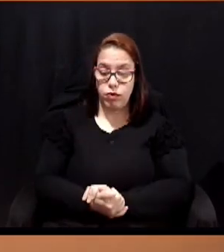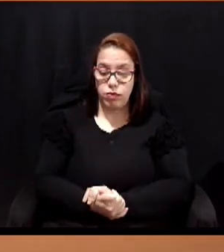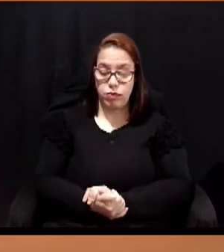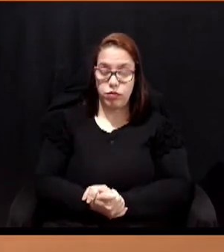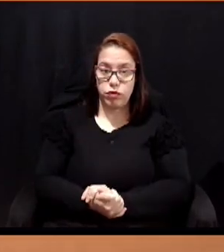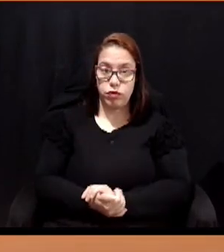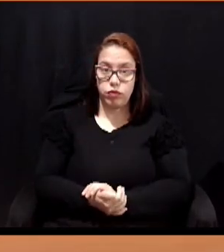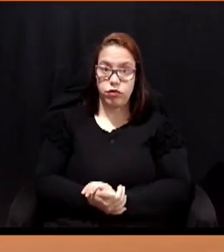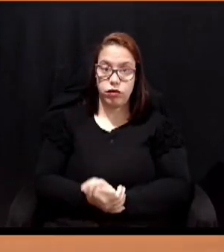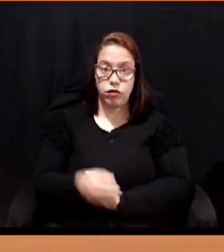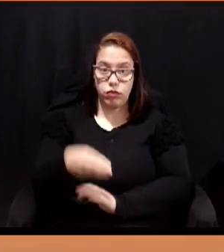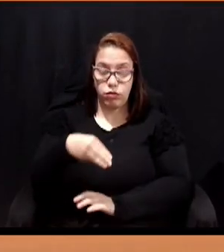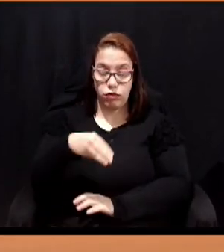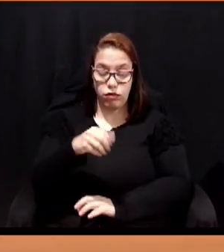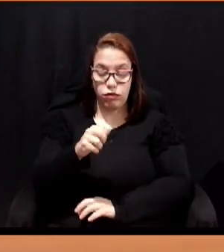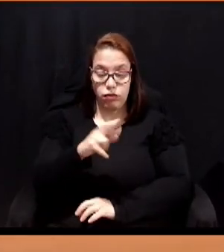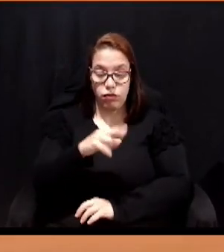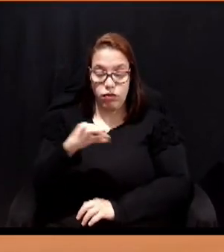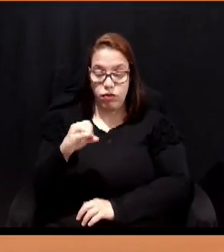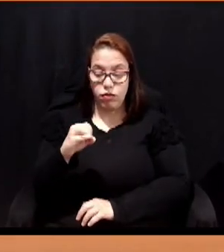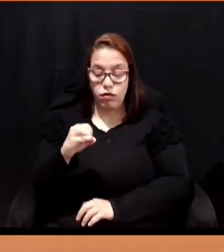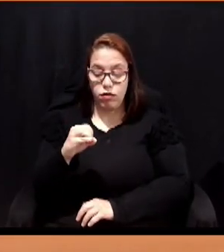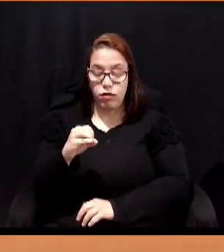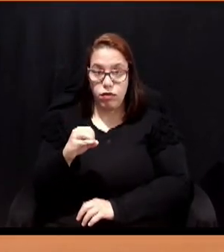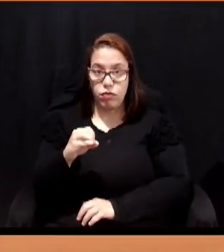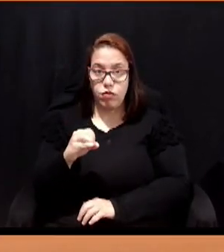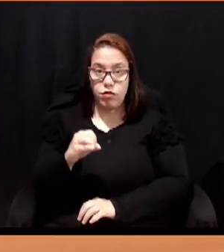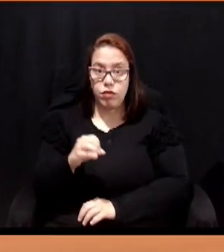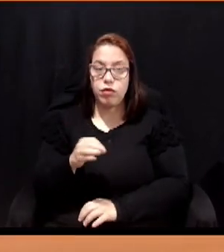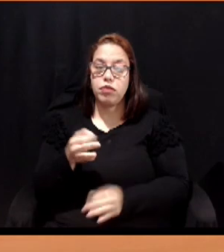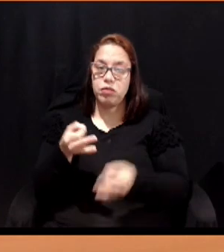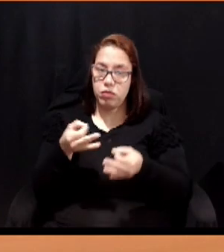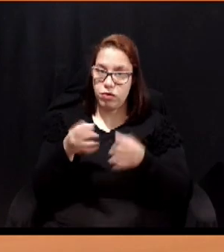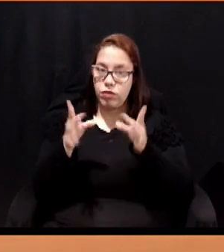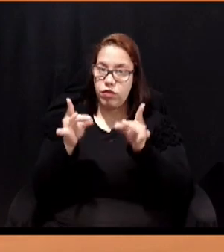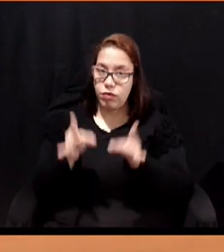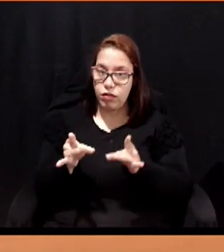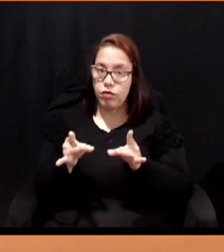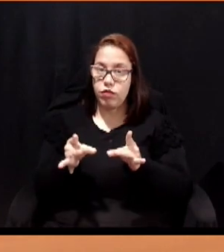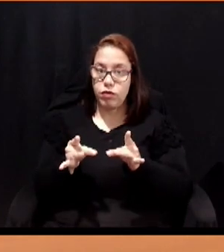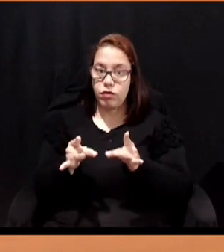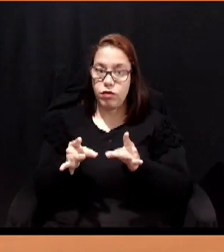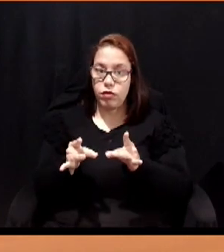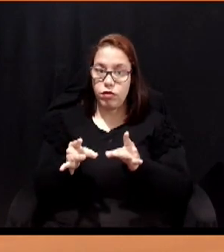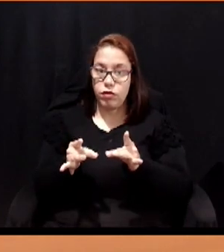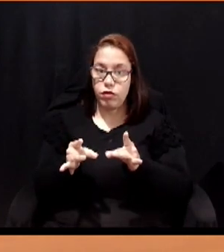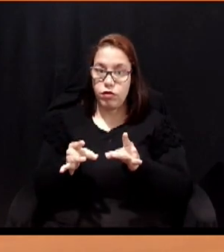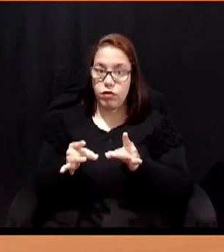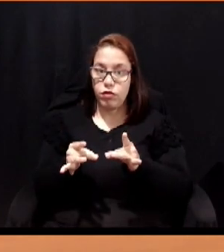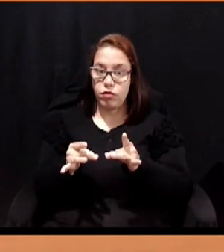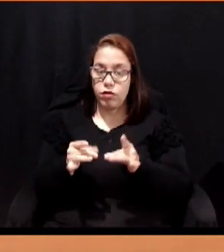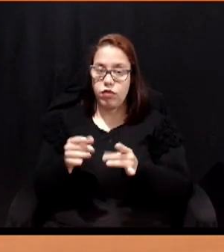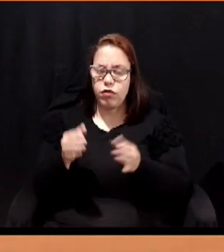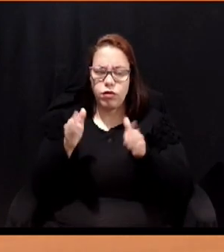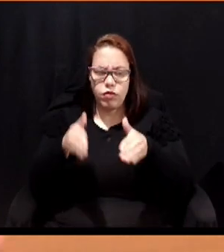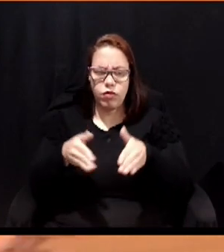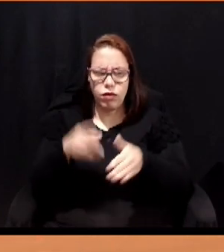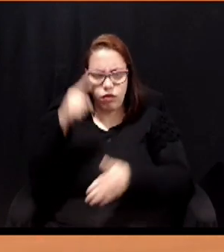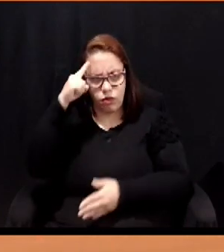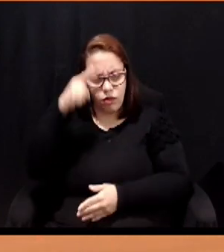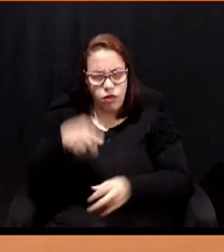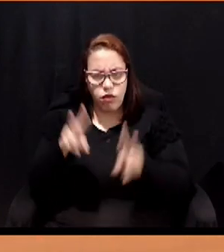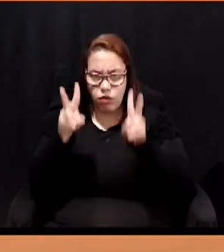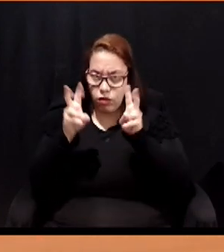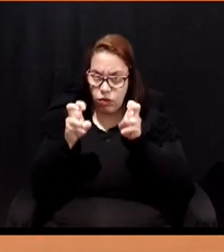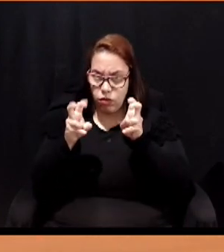falou que, inclusive, ele que garante a disciplina e a participação das pessoas. Então, a gente concentra para definir a temática e aí a gente ajustar